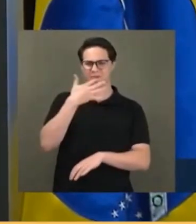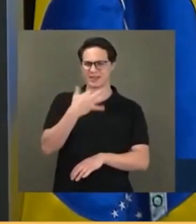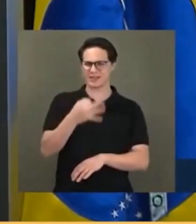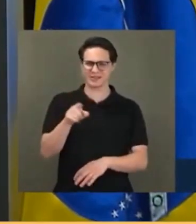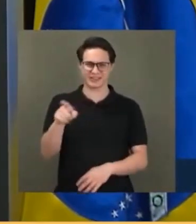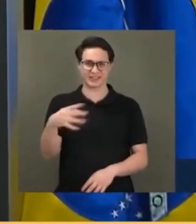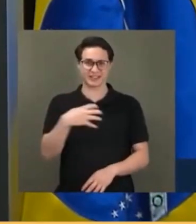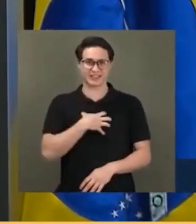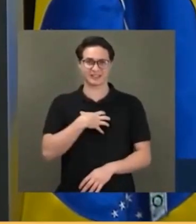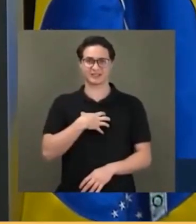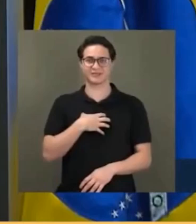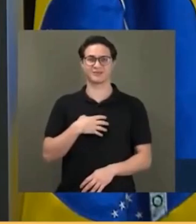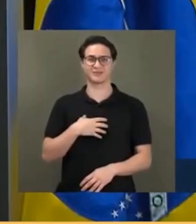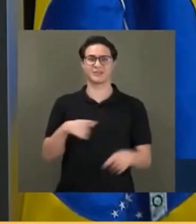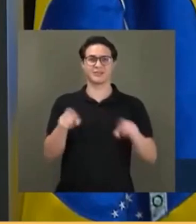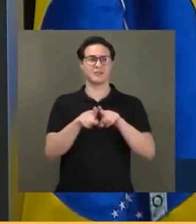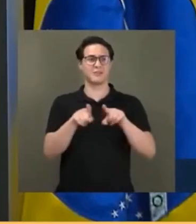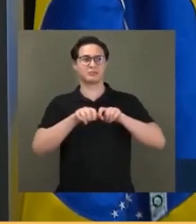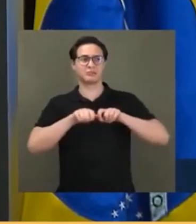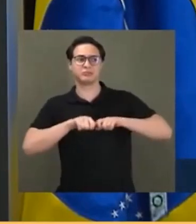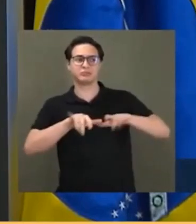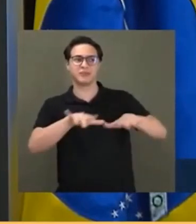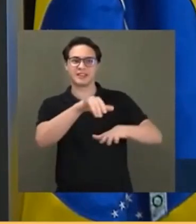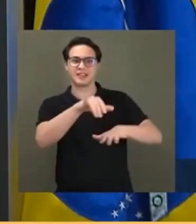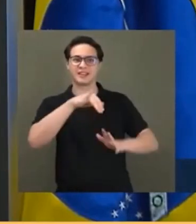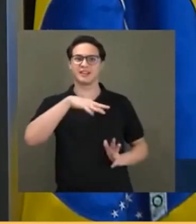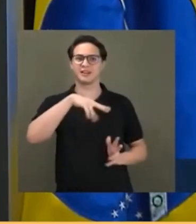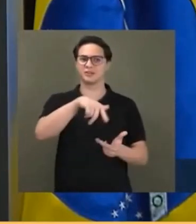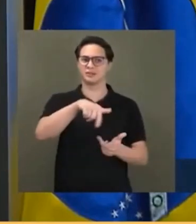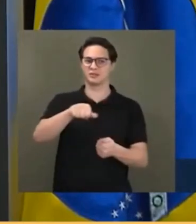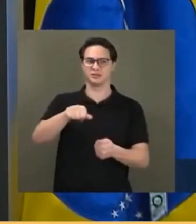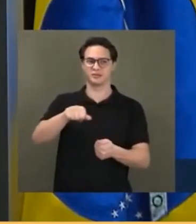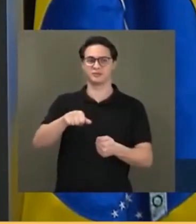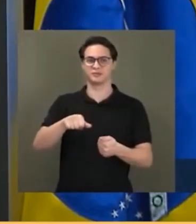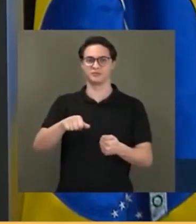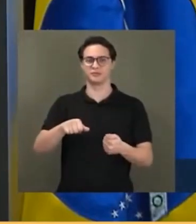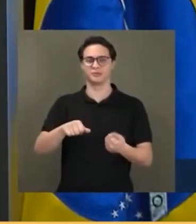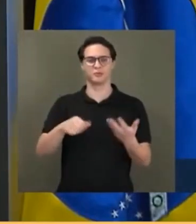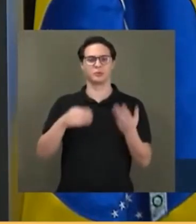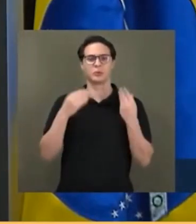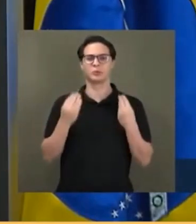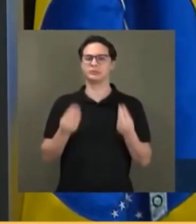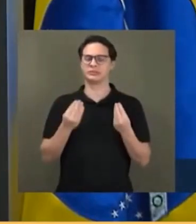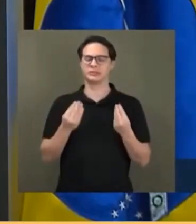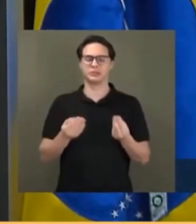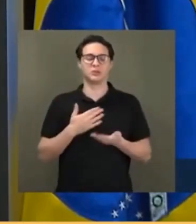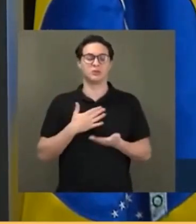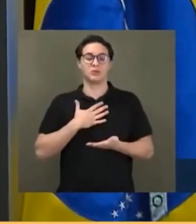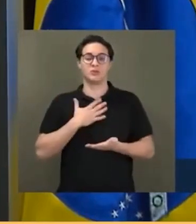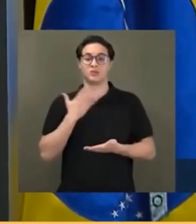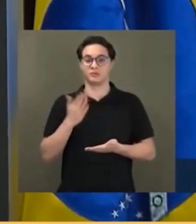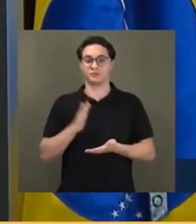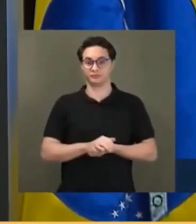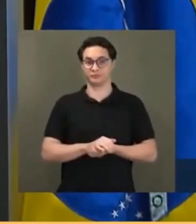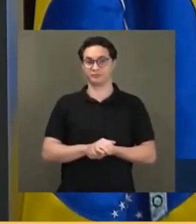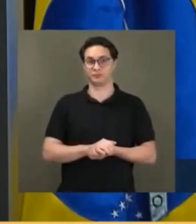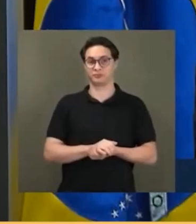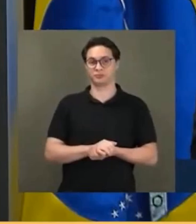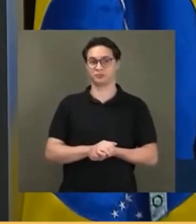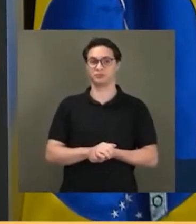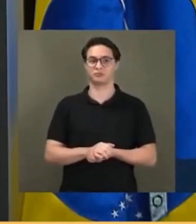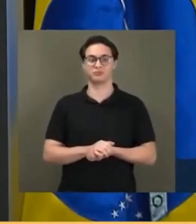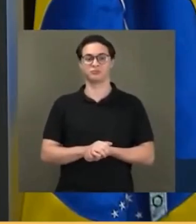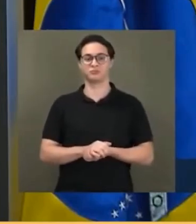em âmbito internacional seria impensável é digno de noss